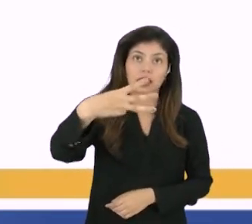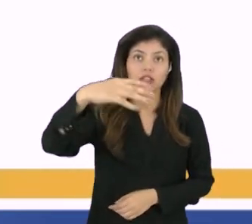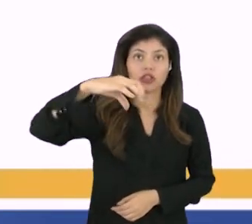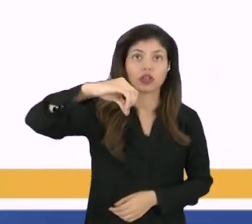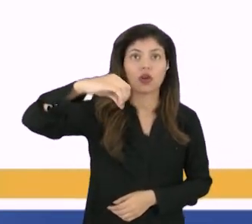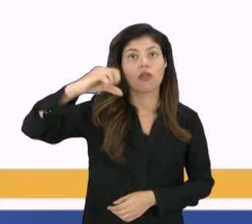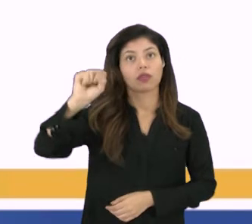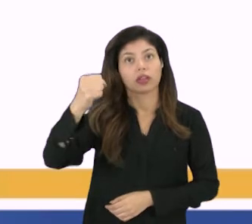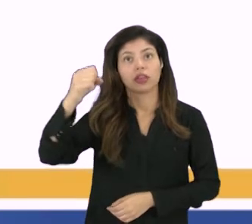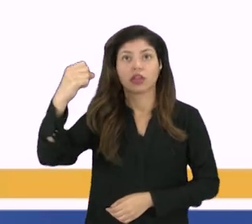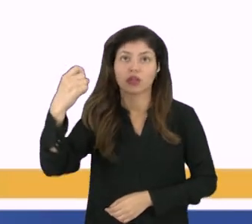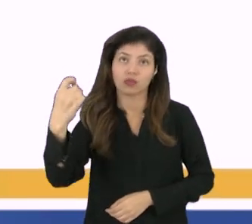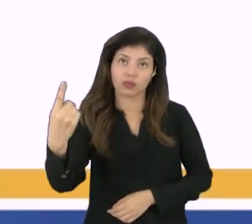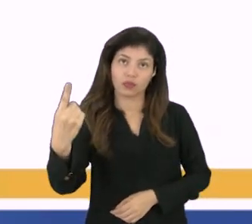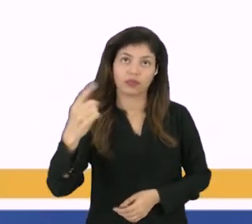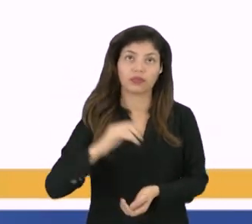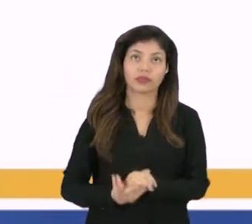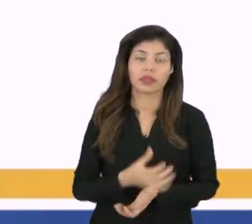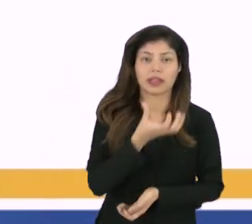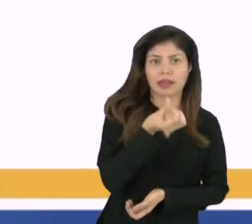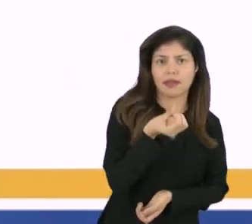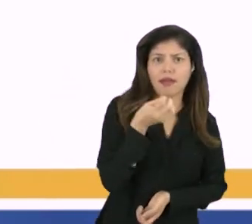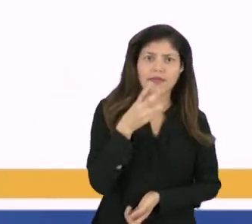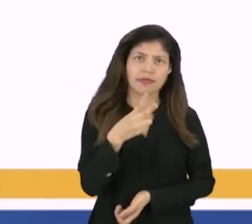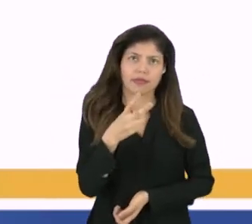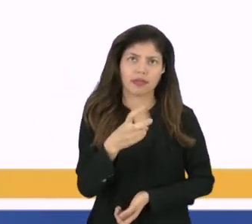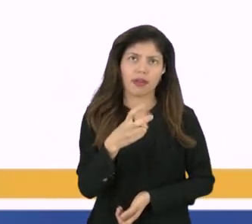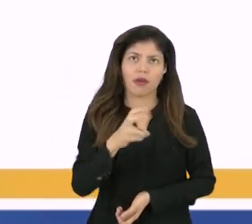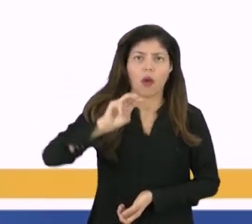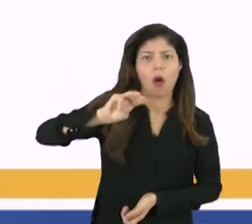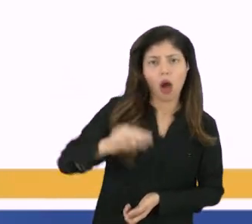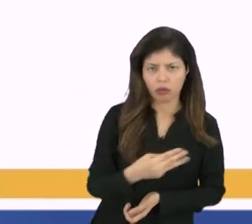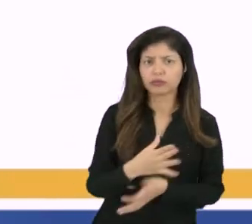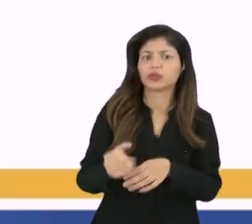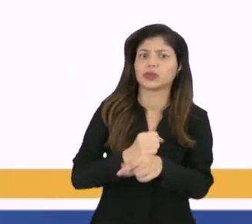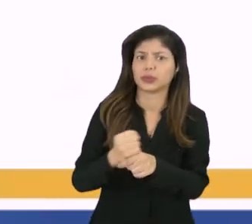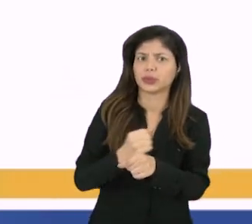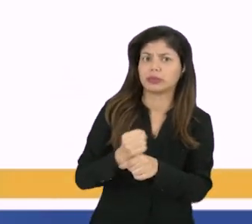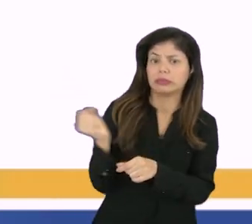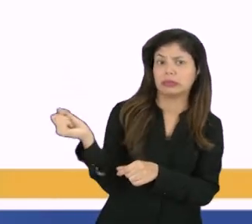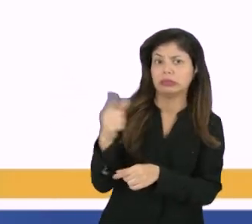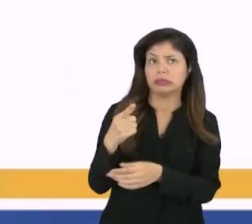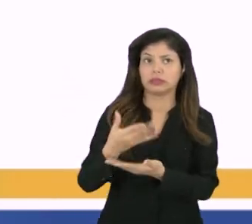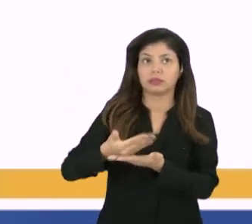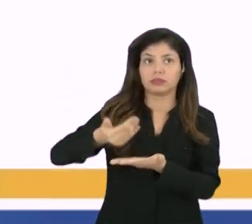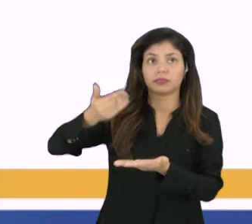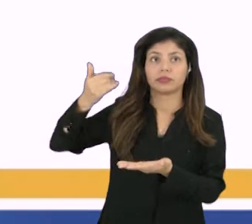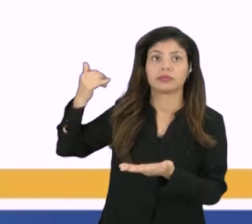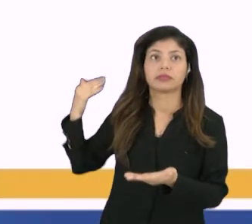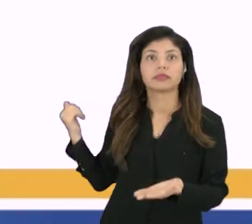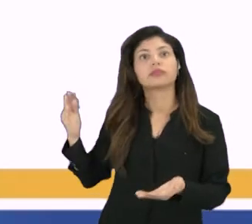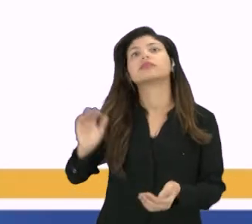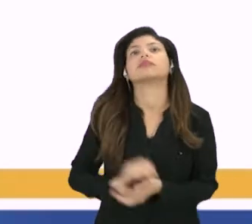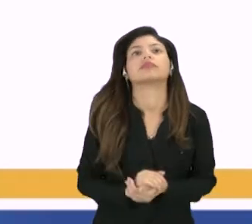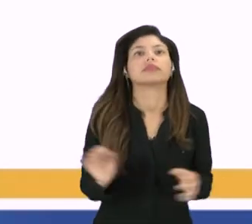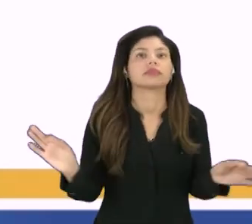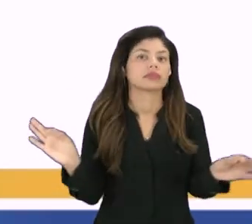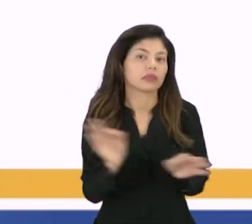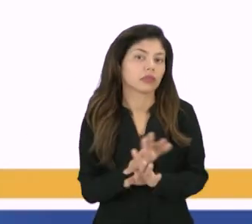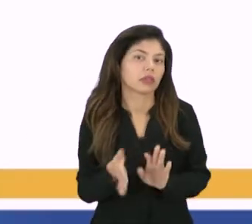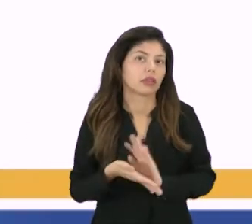65 milhões de anos. Pessoal, viu uma coincidência aqui, ó? 65 milhões de anos a extinção dos